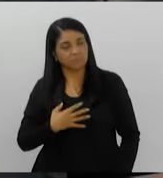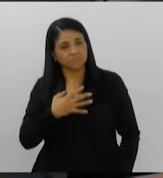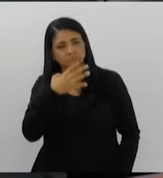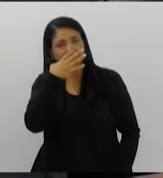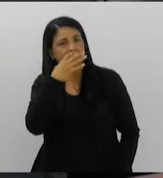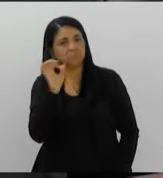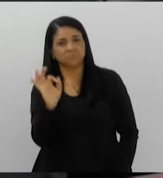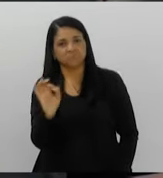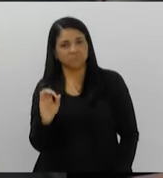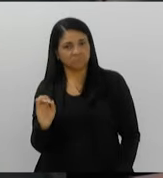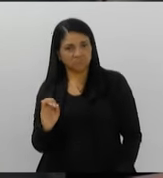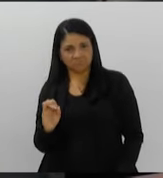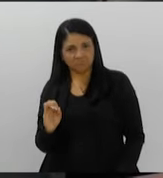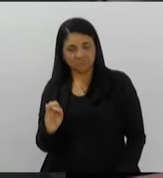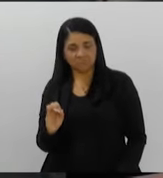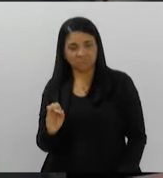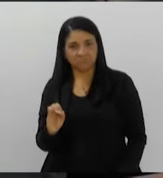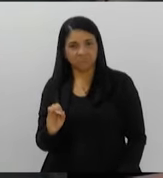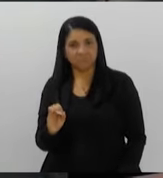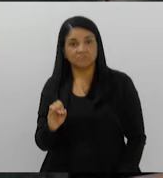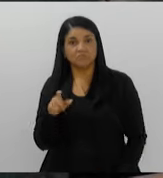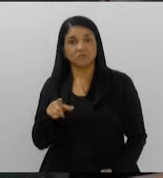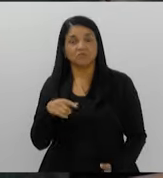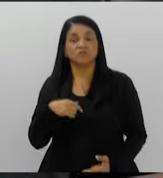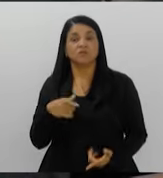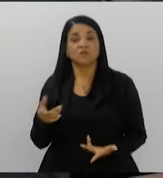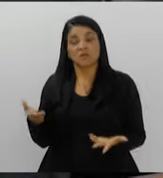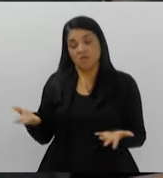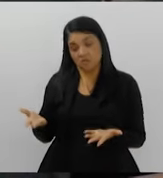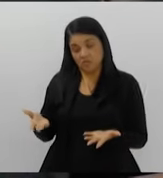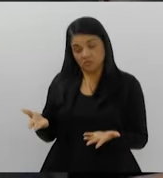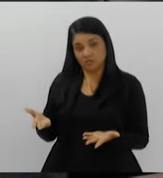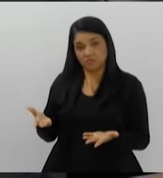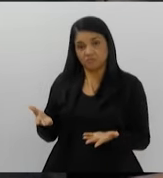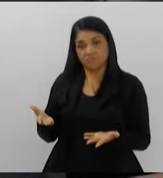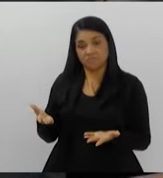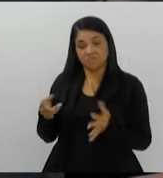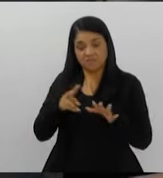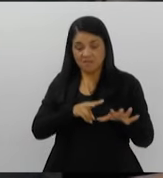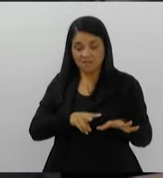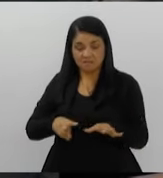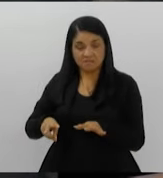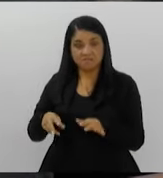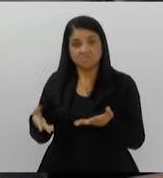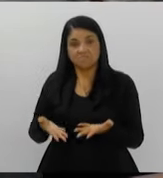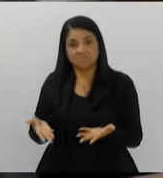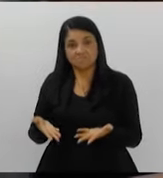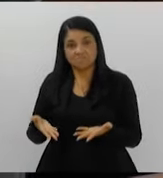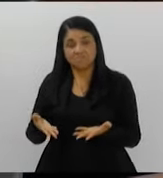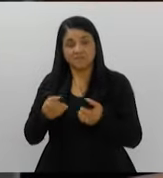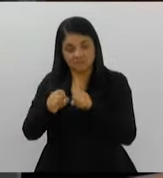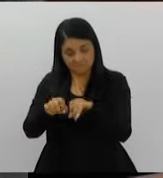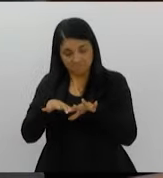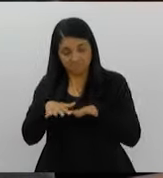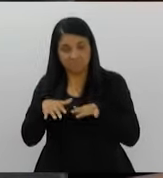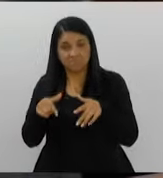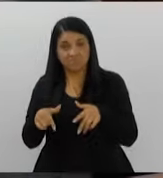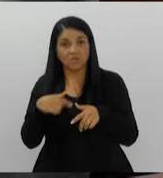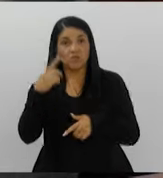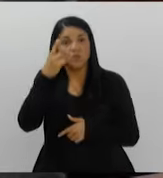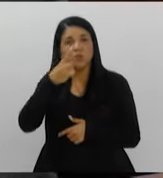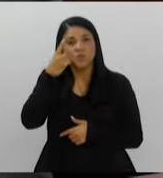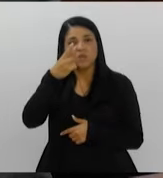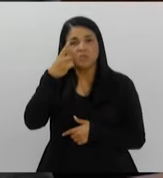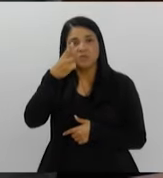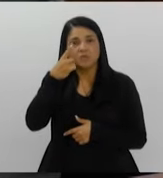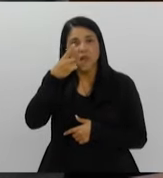nenhuma perplexidade, o showzinho que eu acabei de assistir durante a sessão parlamentar, onde o deputado veio